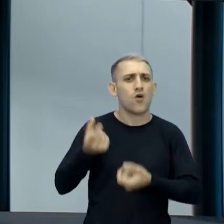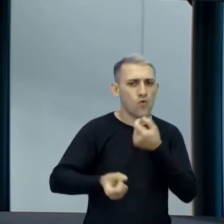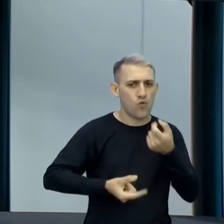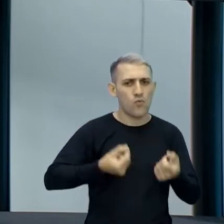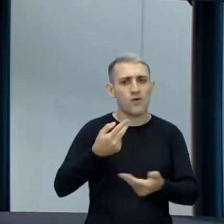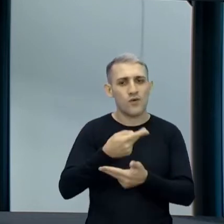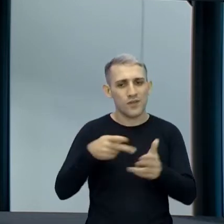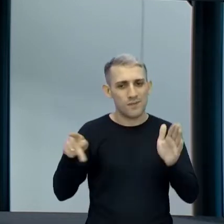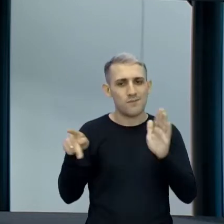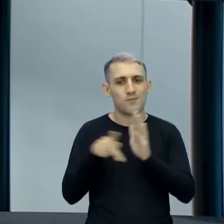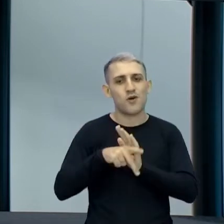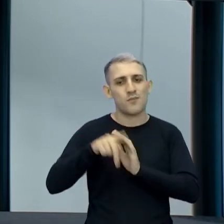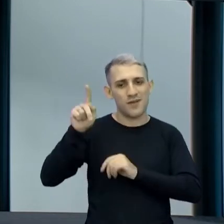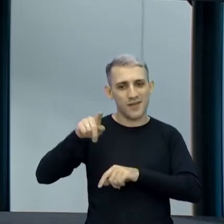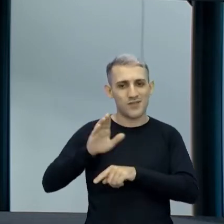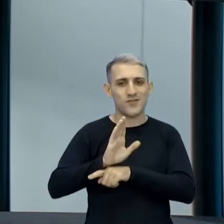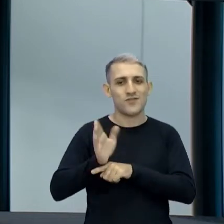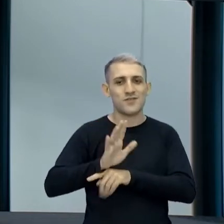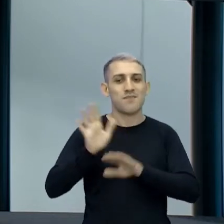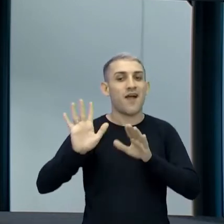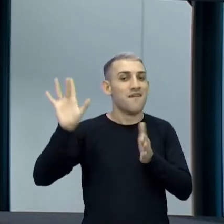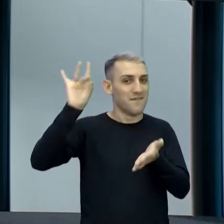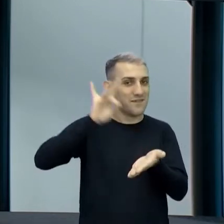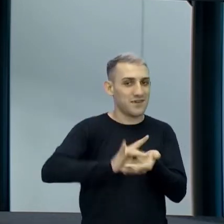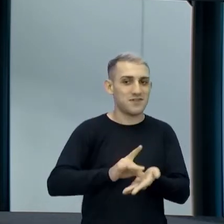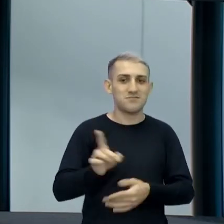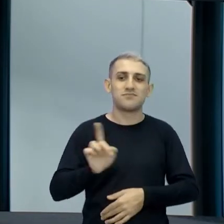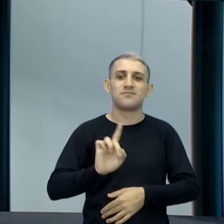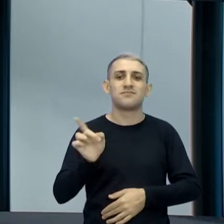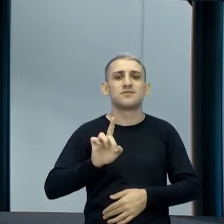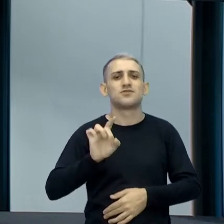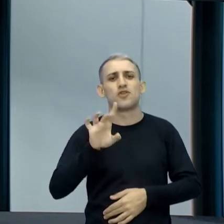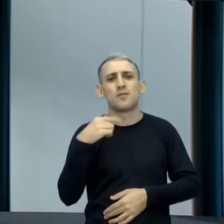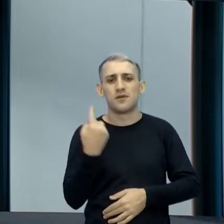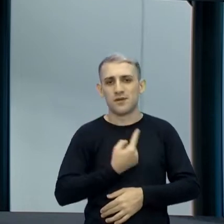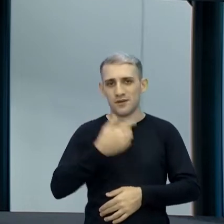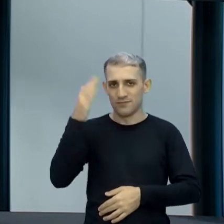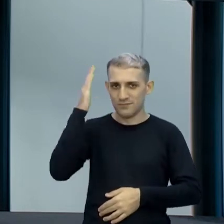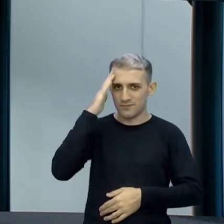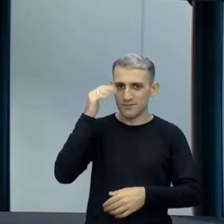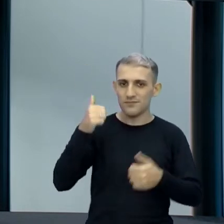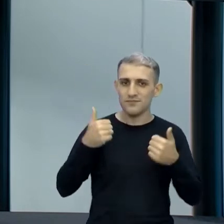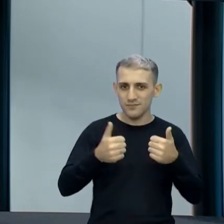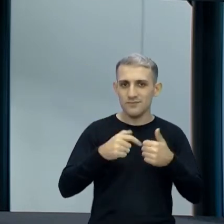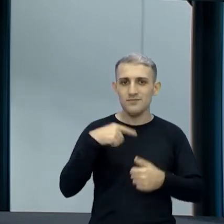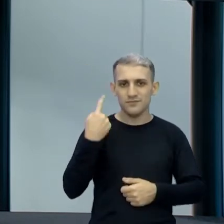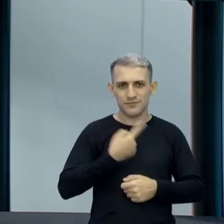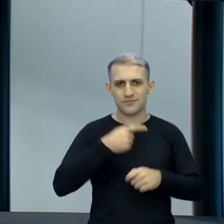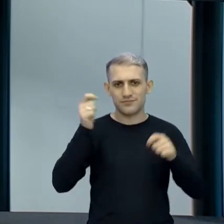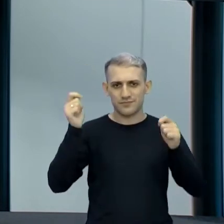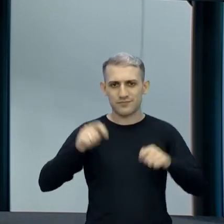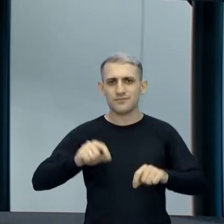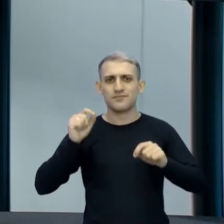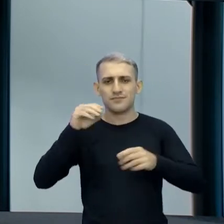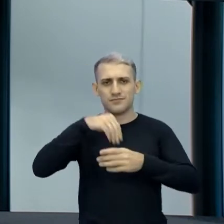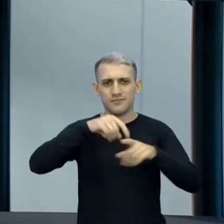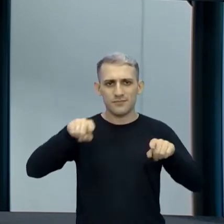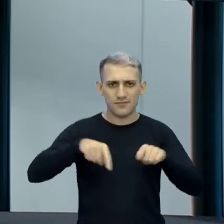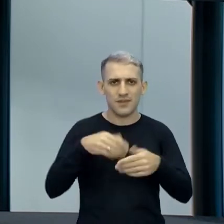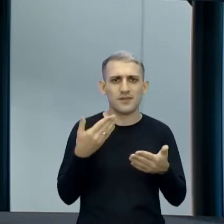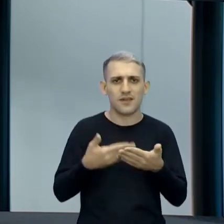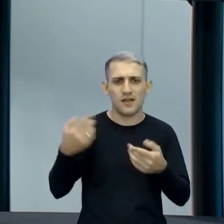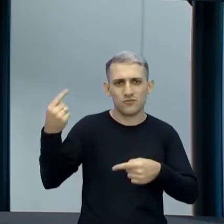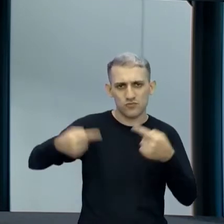são provocados, mas não são reais, tá certo? Então, só para a gente entender ali, a gente pode até contrapor, trazer para a sala de aula e